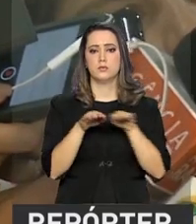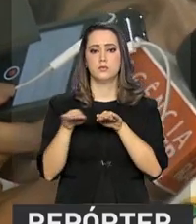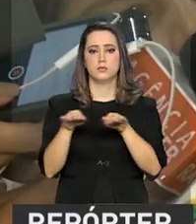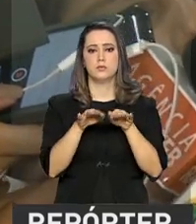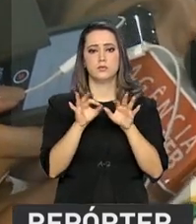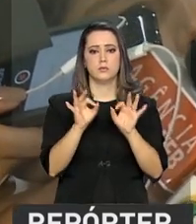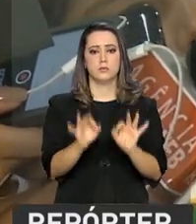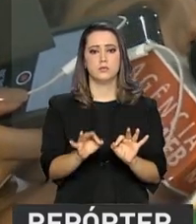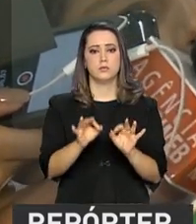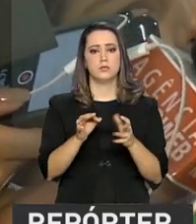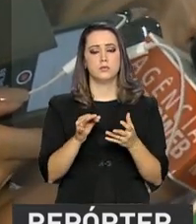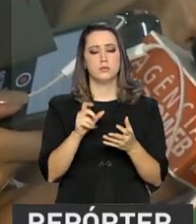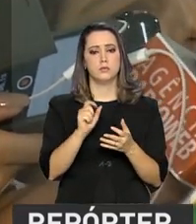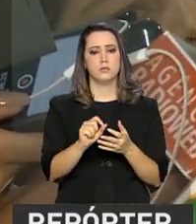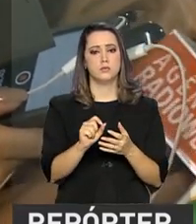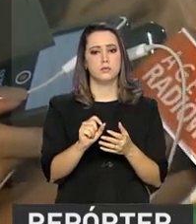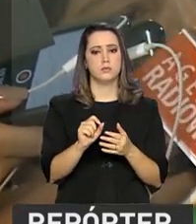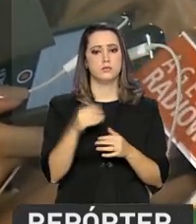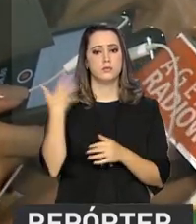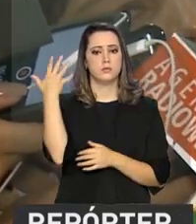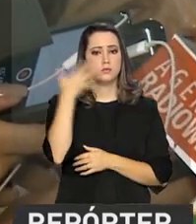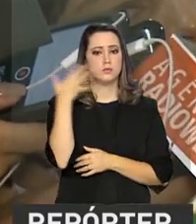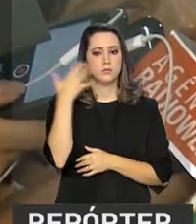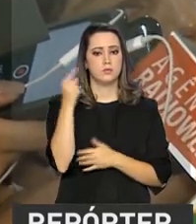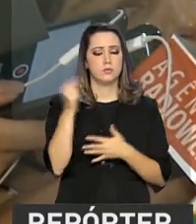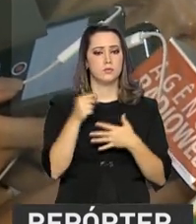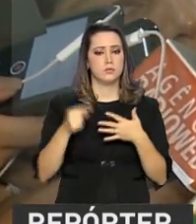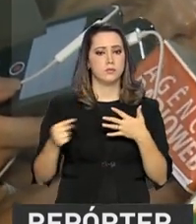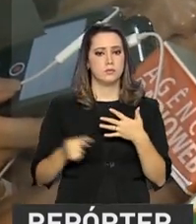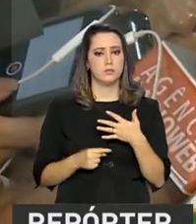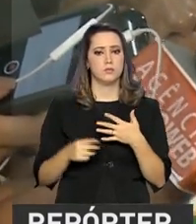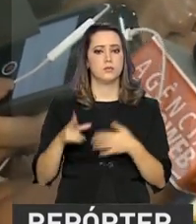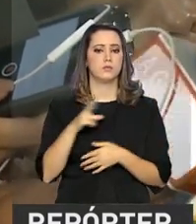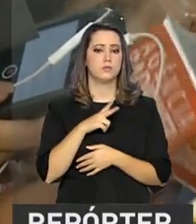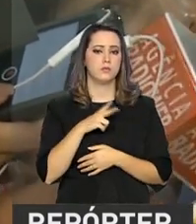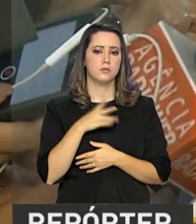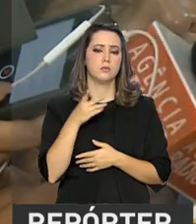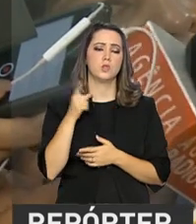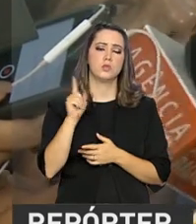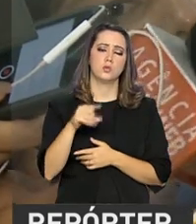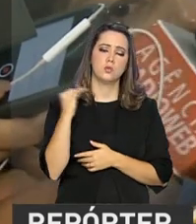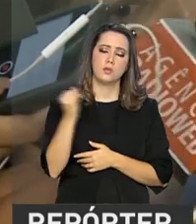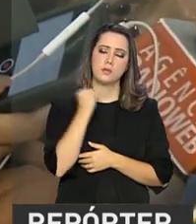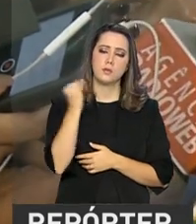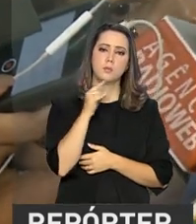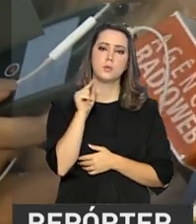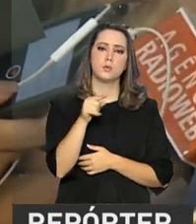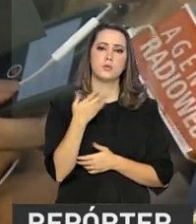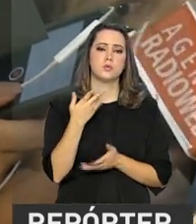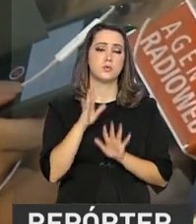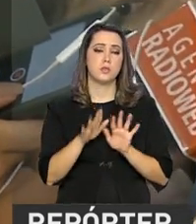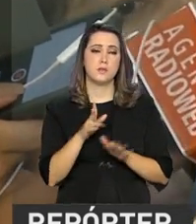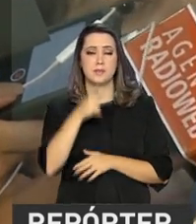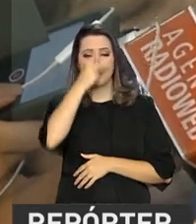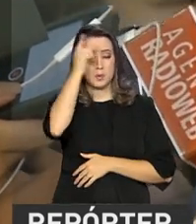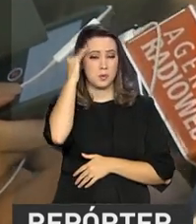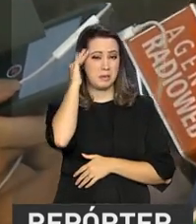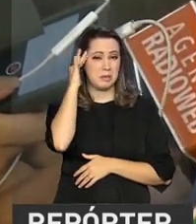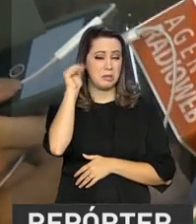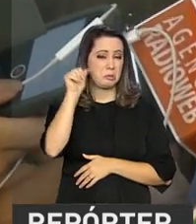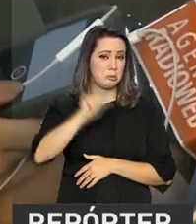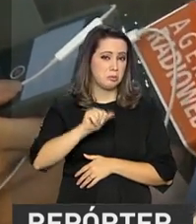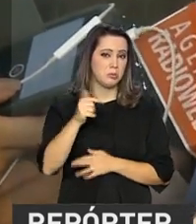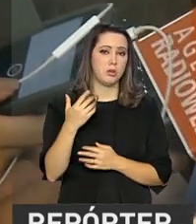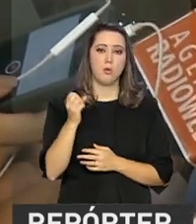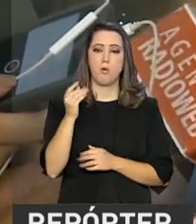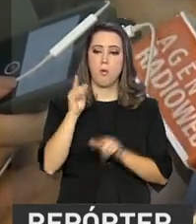equidade e esclarecer alguns pontos fundamentais que estão sendo mal entendidos ou inclusive